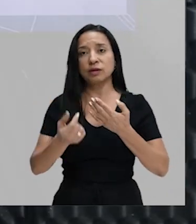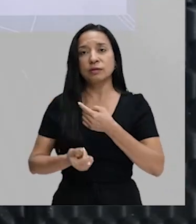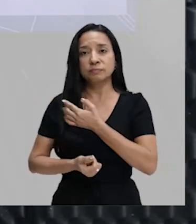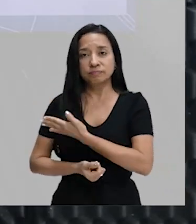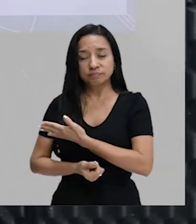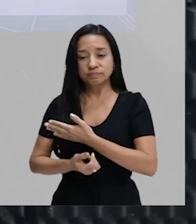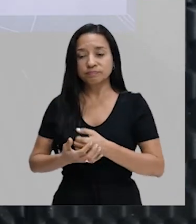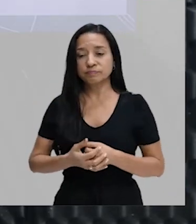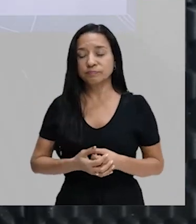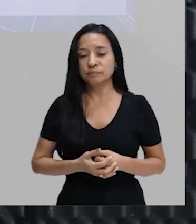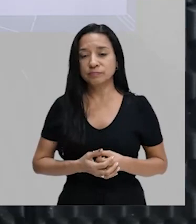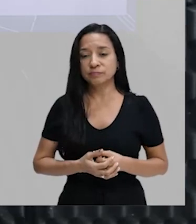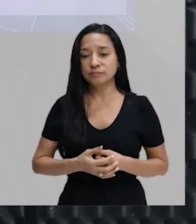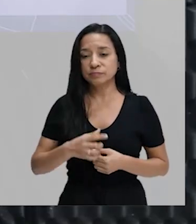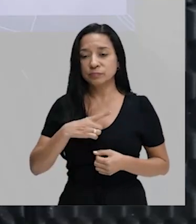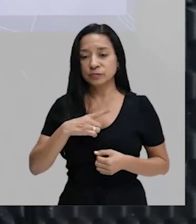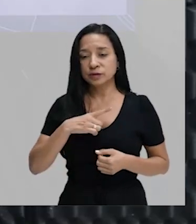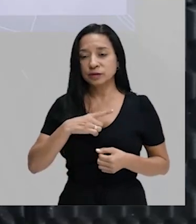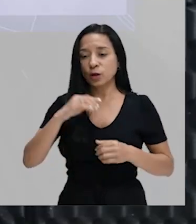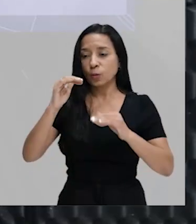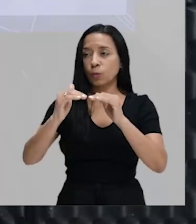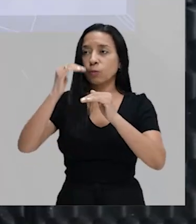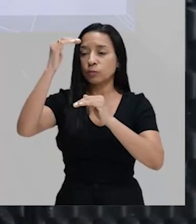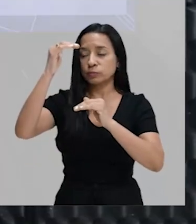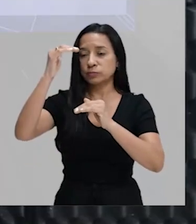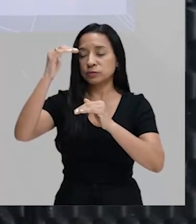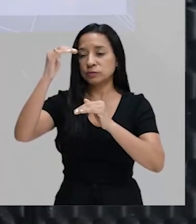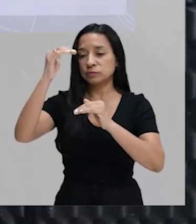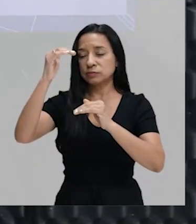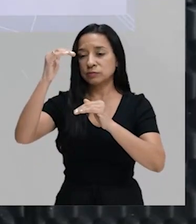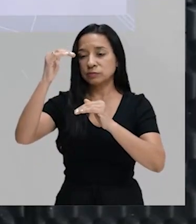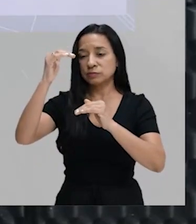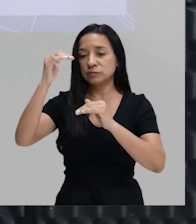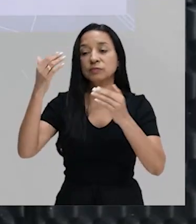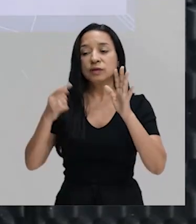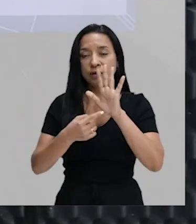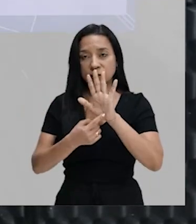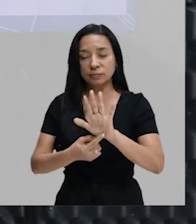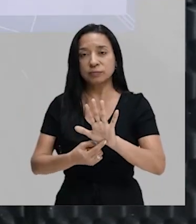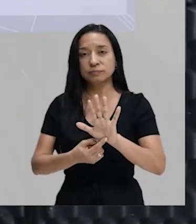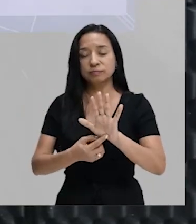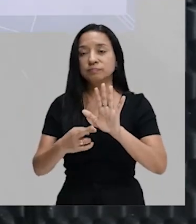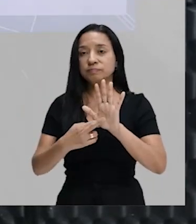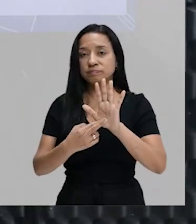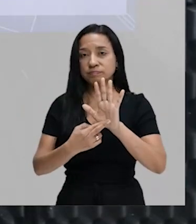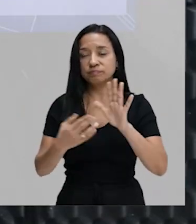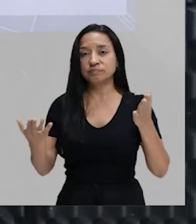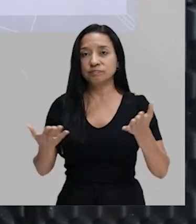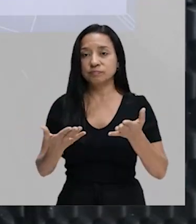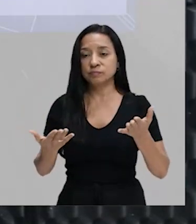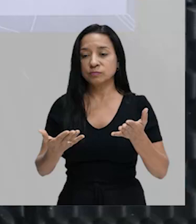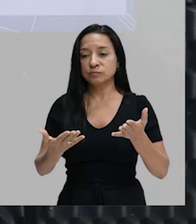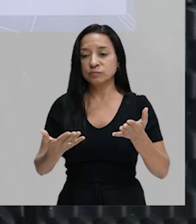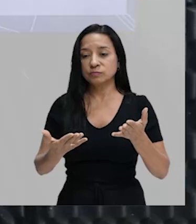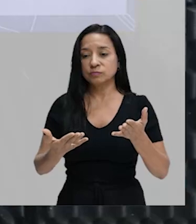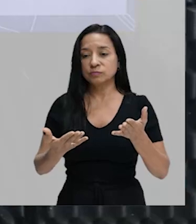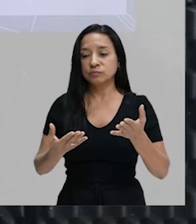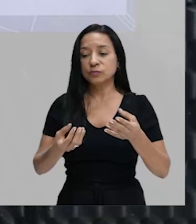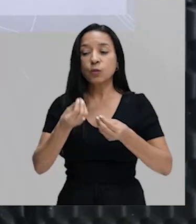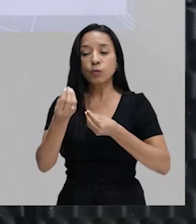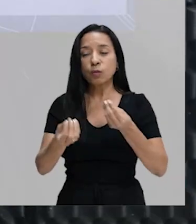tenho Hanapacha, que seria o mundo de cima, que seria o que nós representamos como o